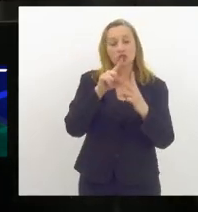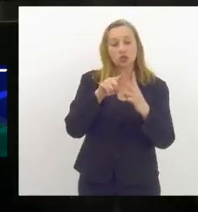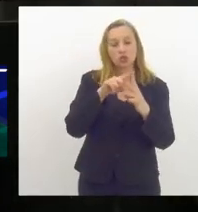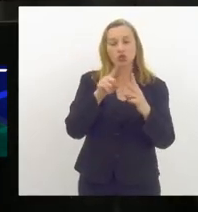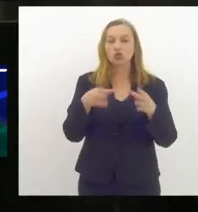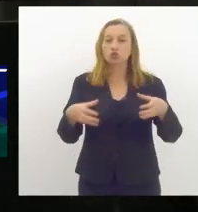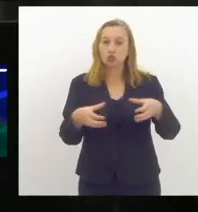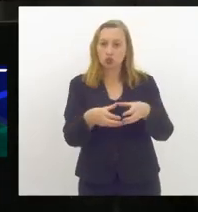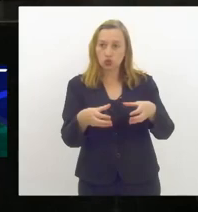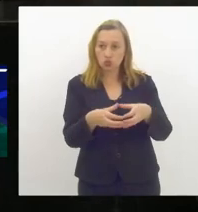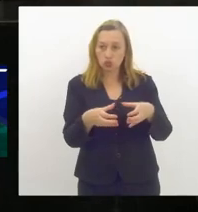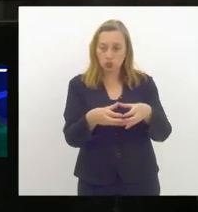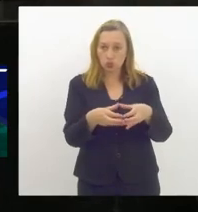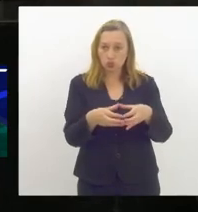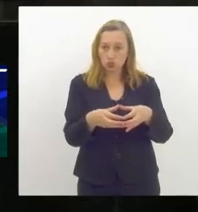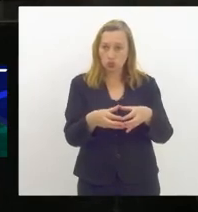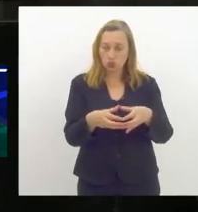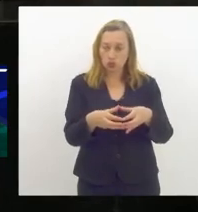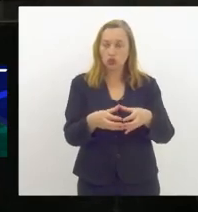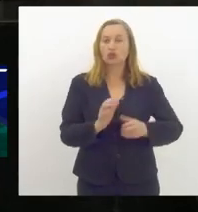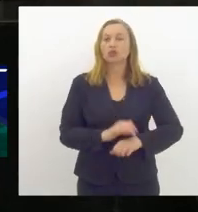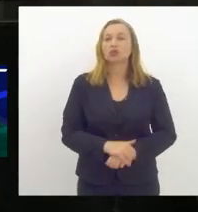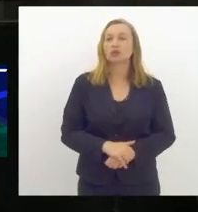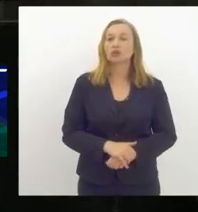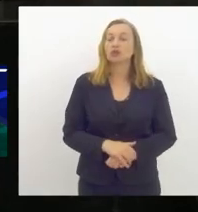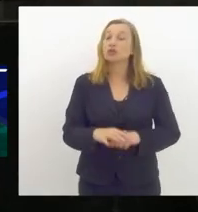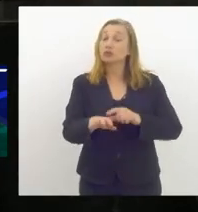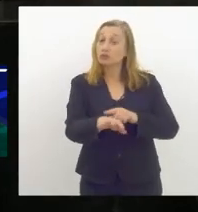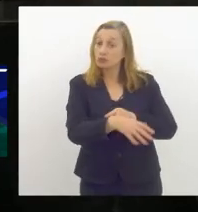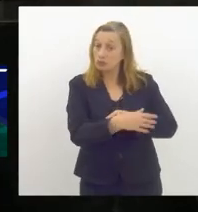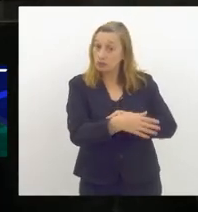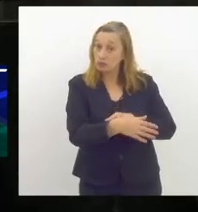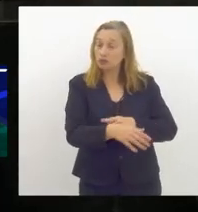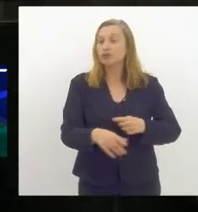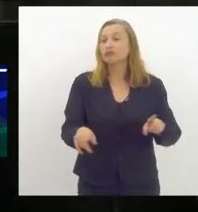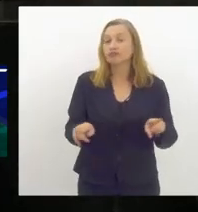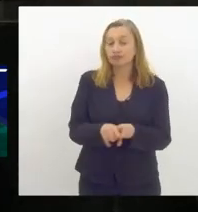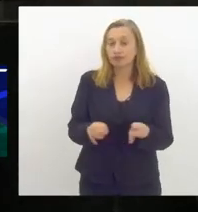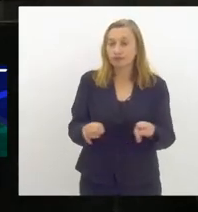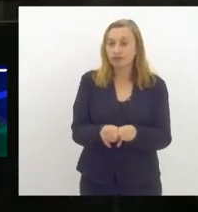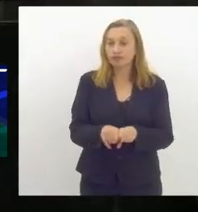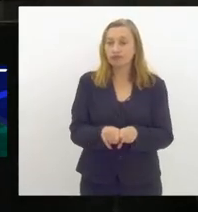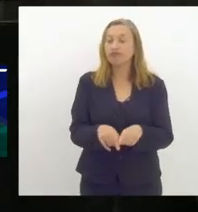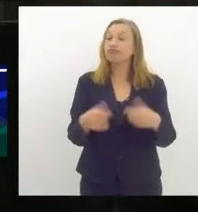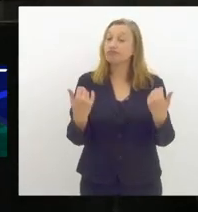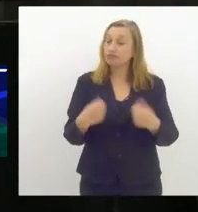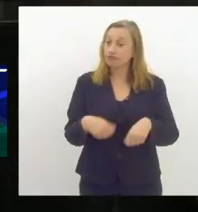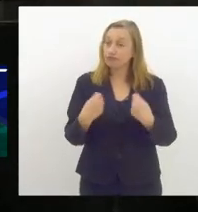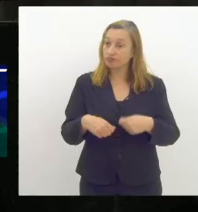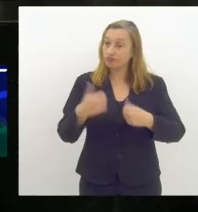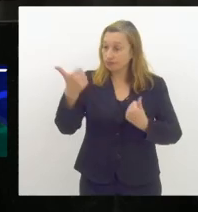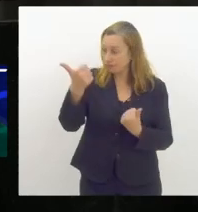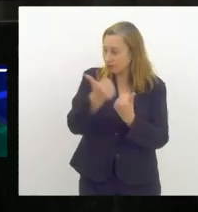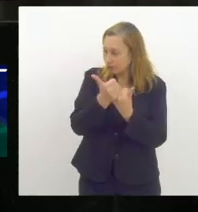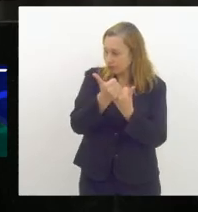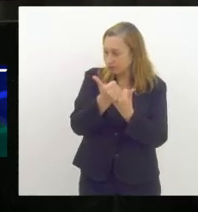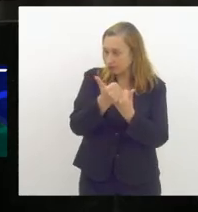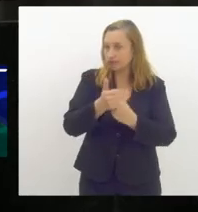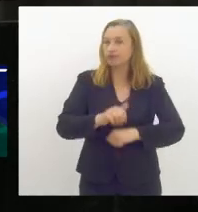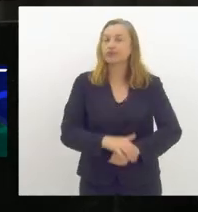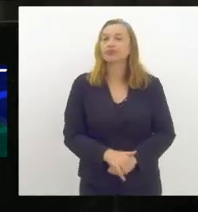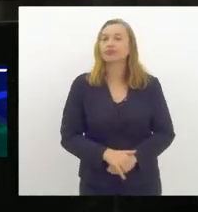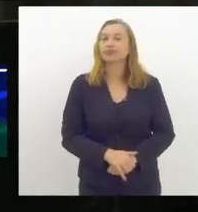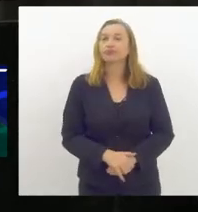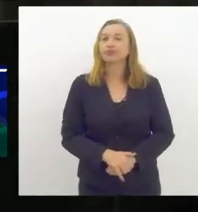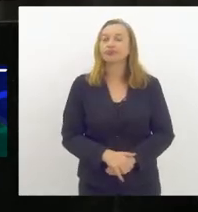categorias que as modas do taxista também preciso onde apoio